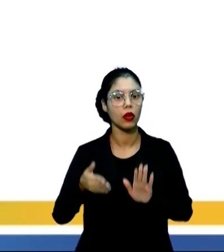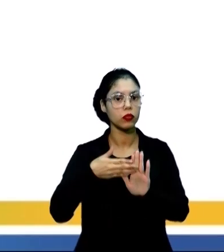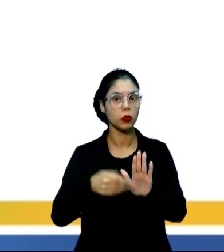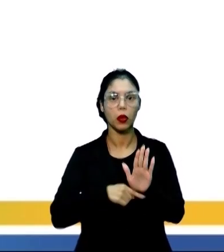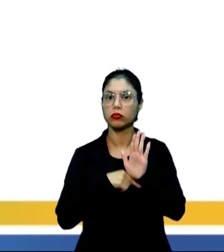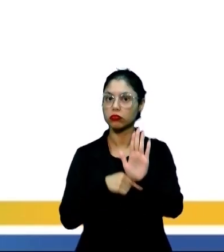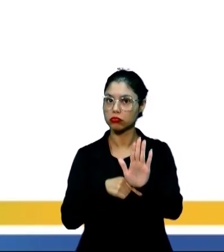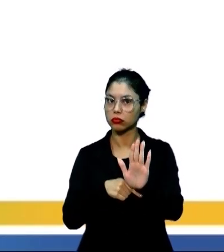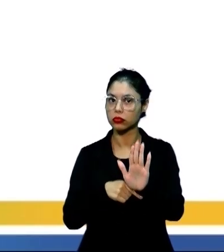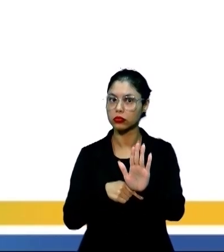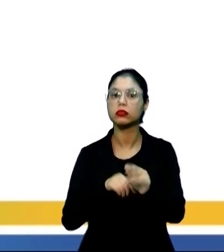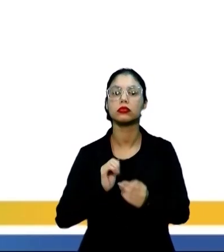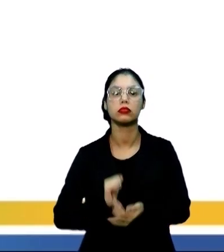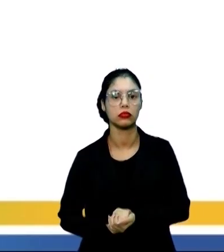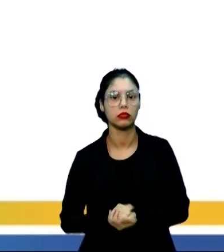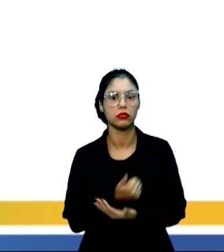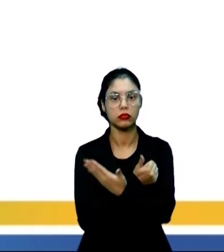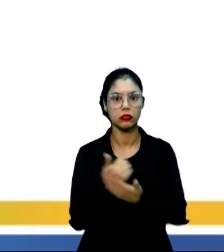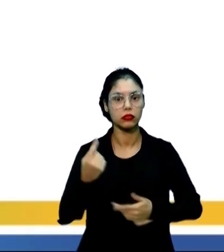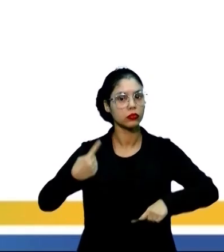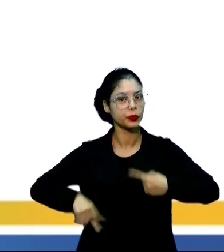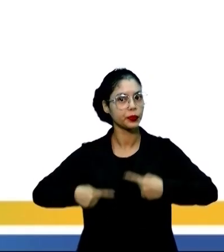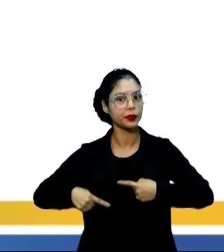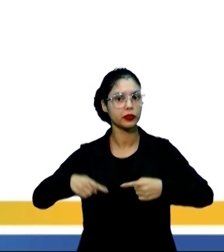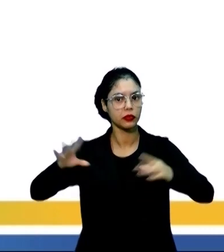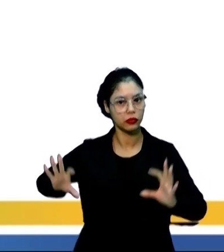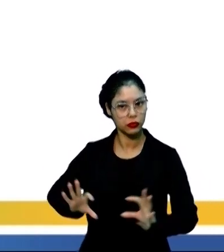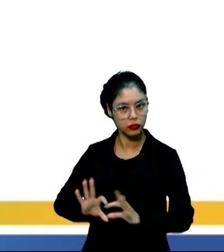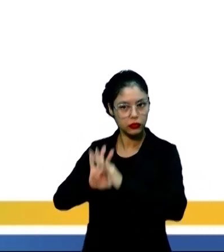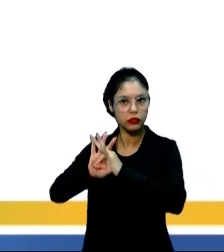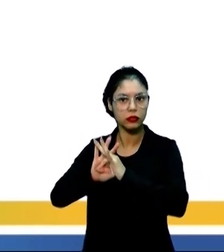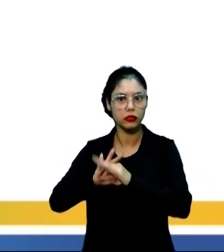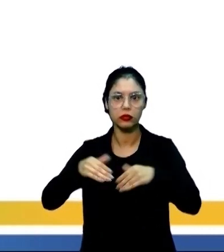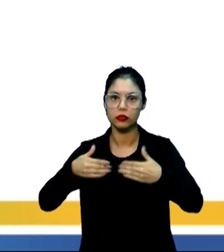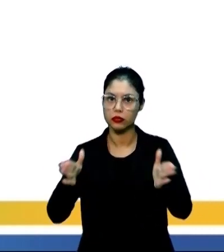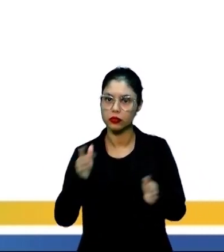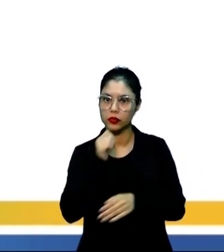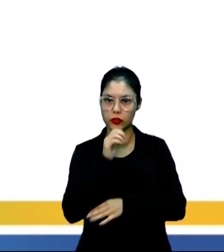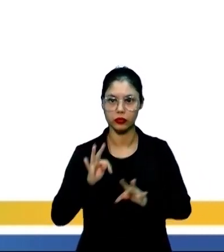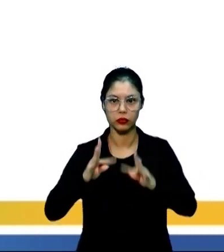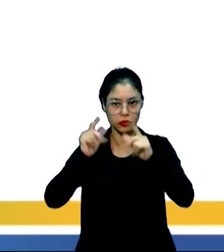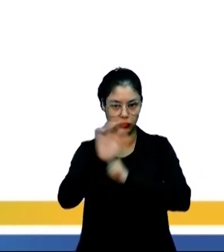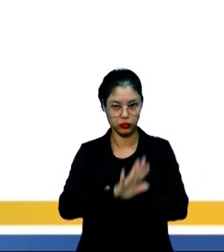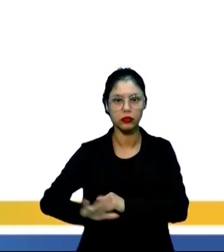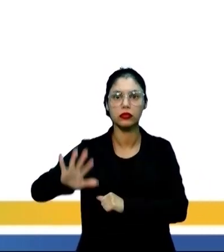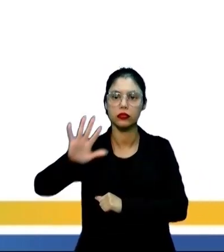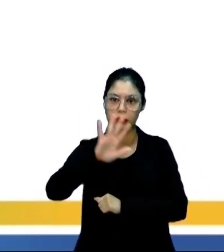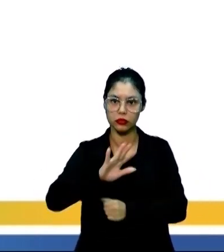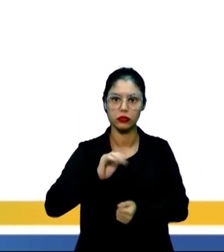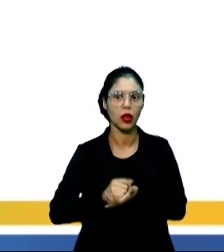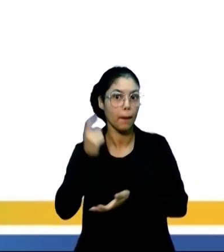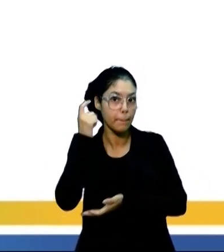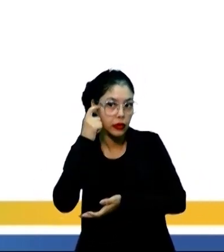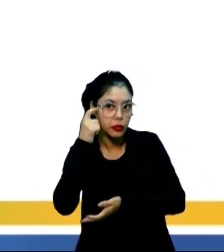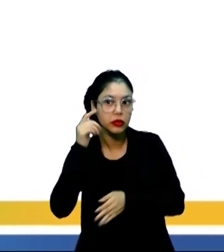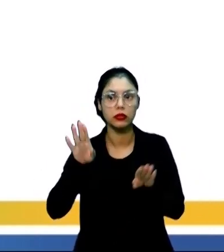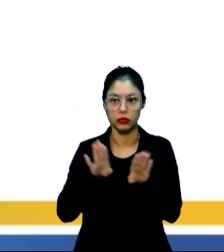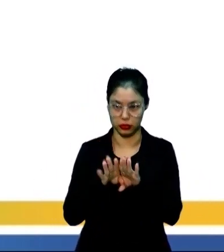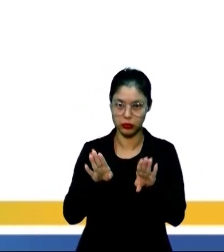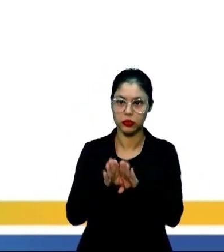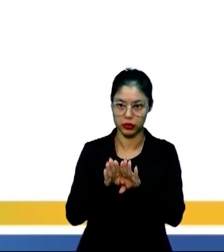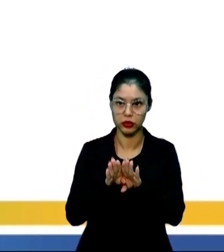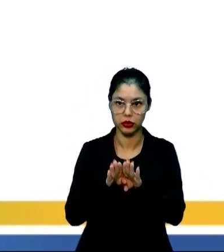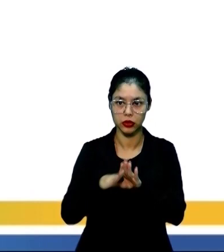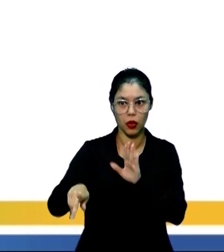propostas concernentes à ação política se encaixam abertamente e racionalmente com